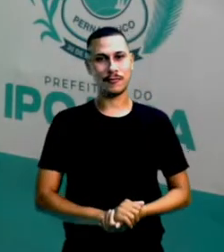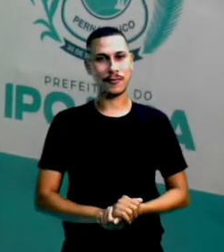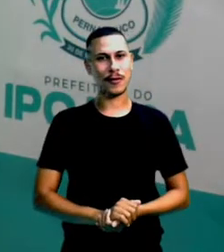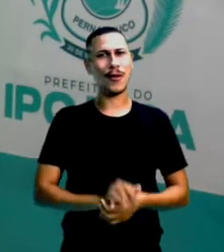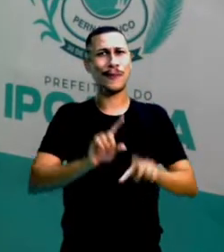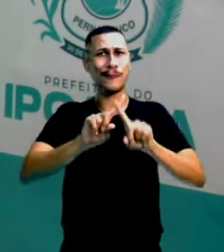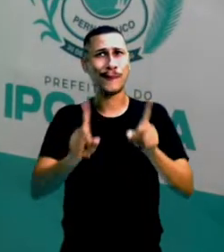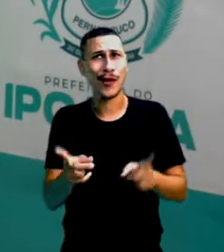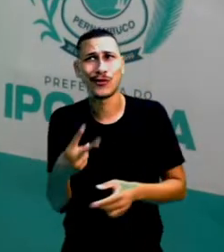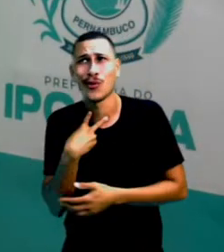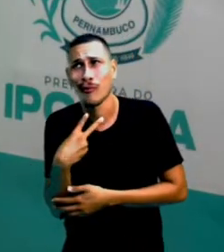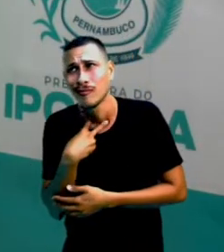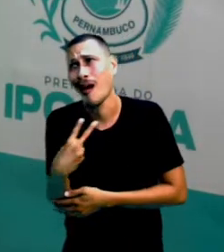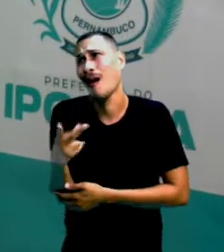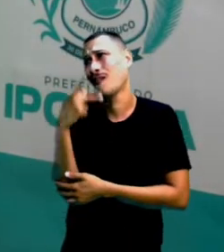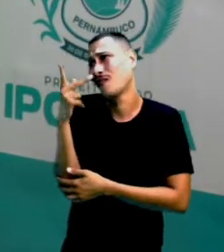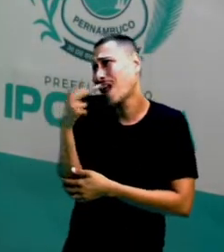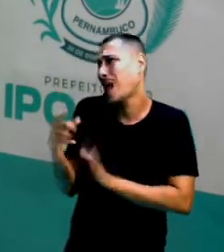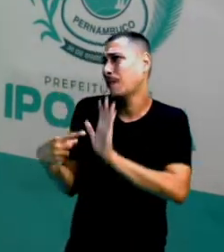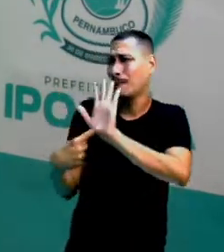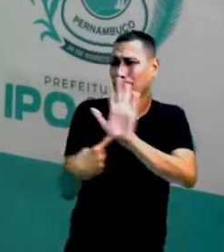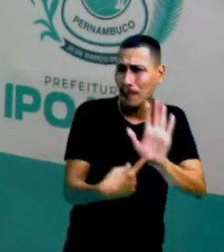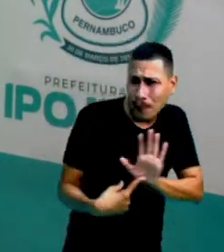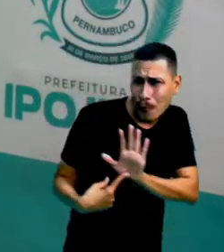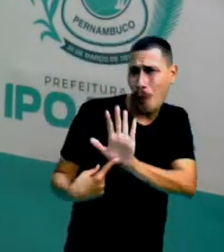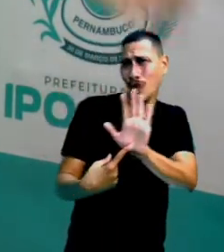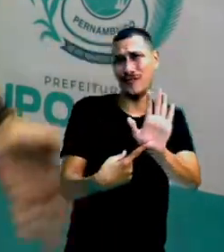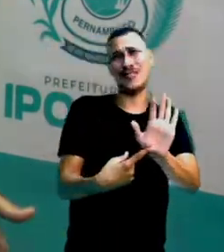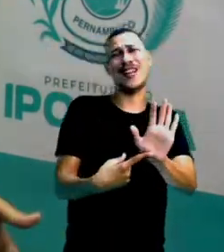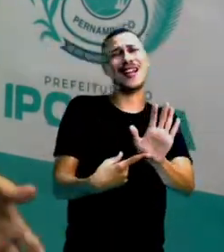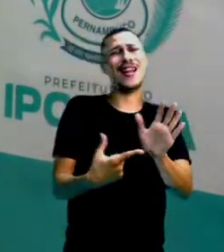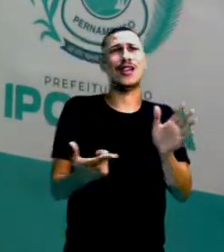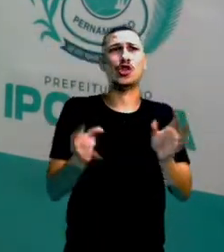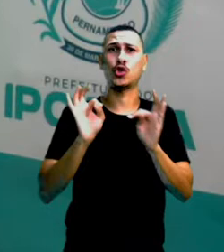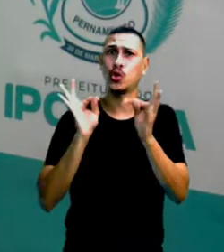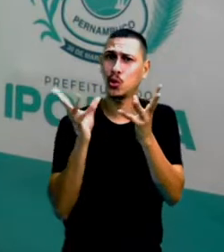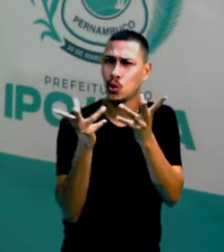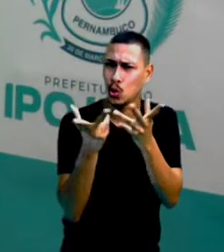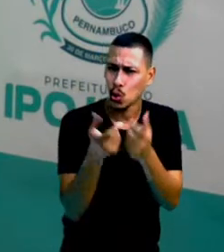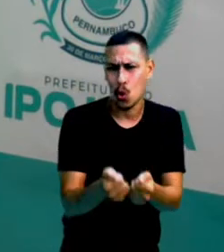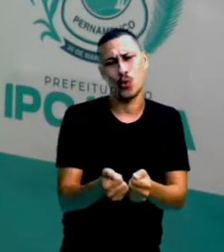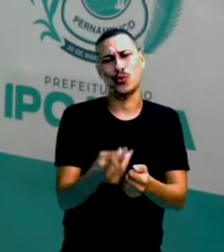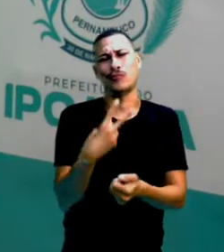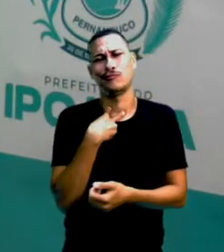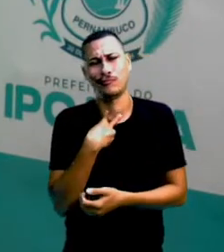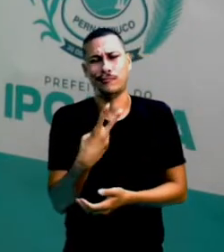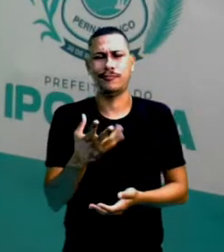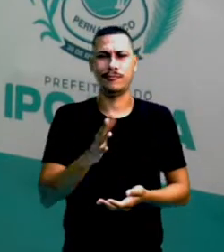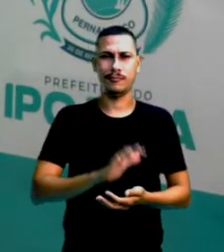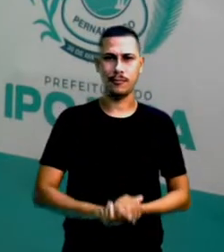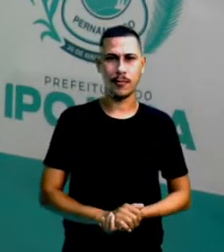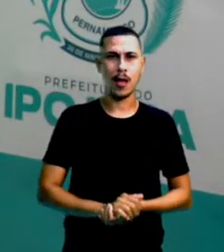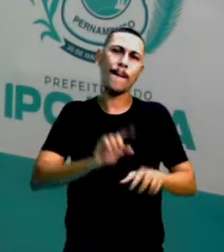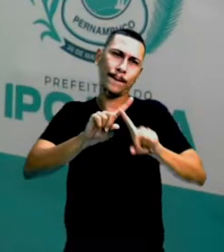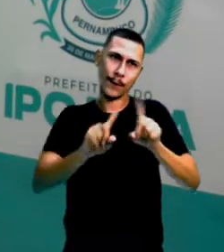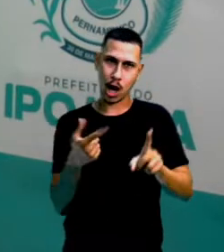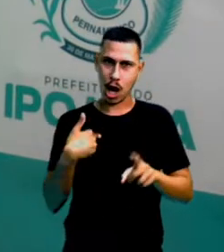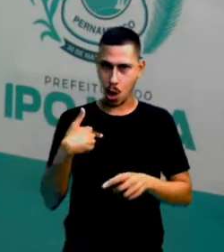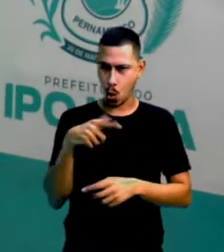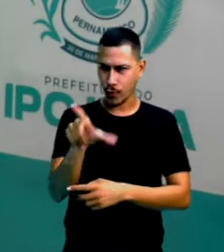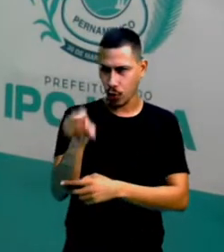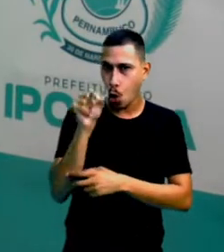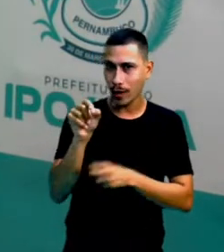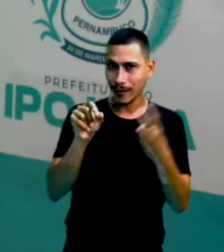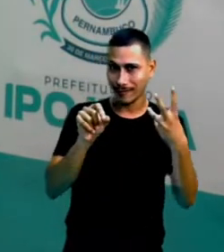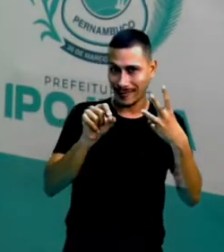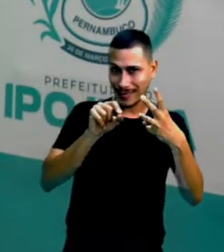não dá para falar nem de um décimo deles numa aula tão curta como essa. Então eu peguei dois, três para